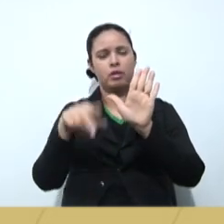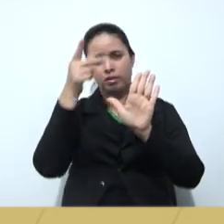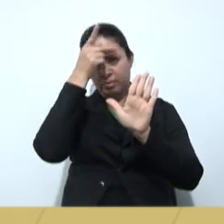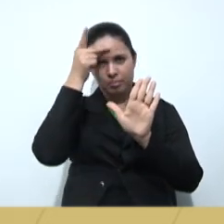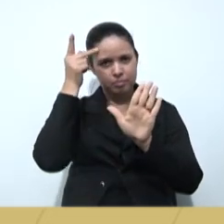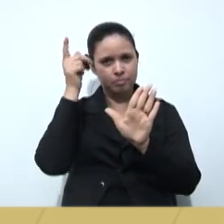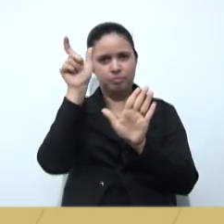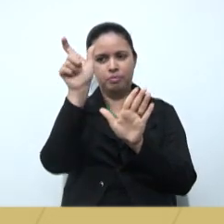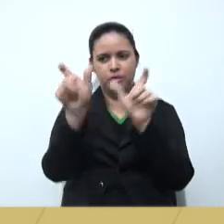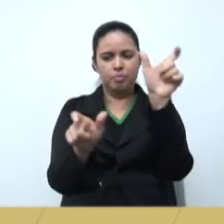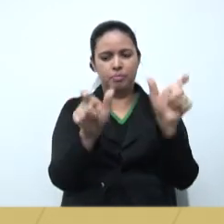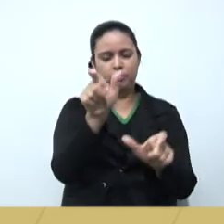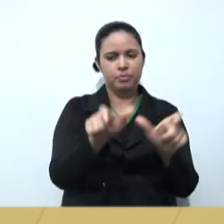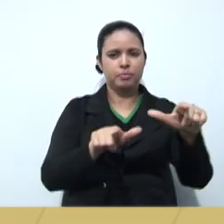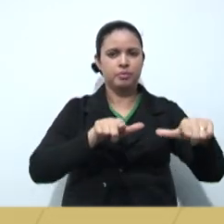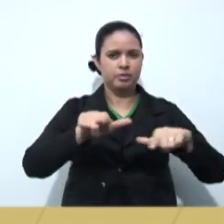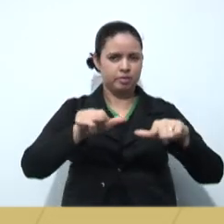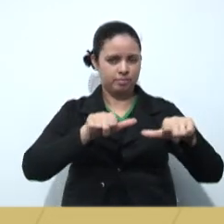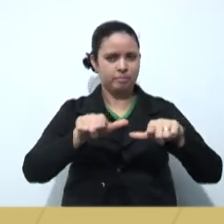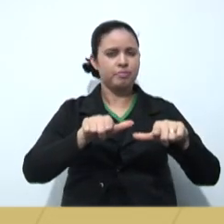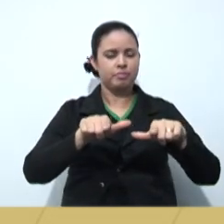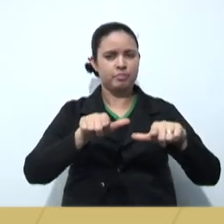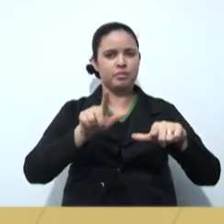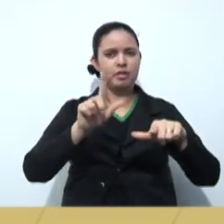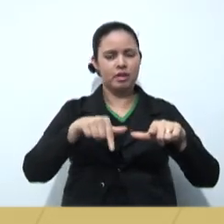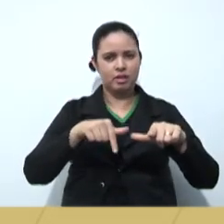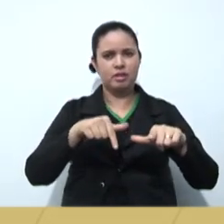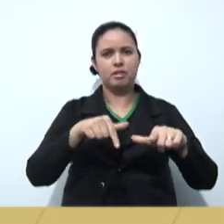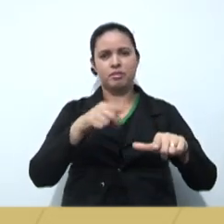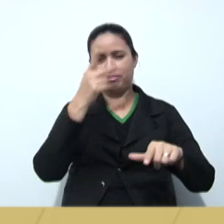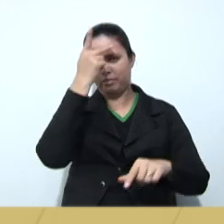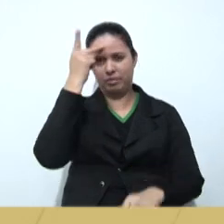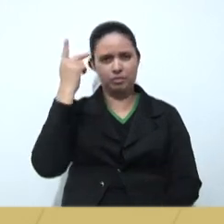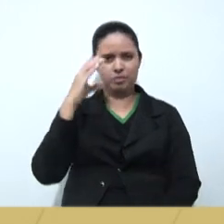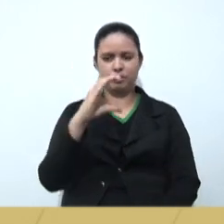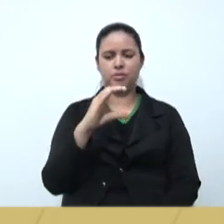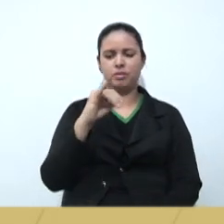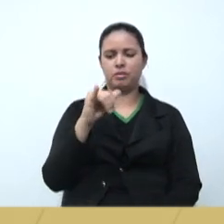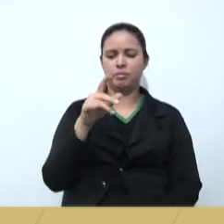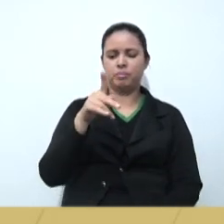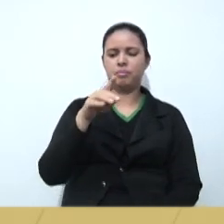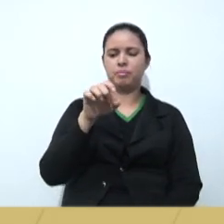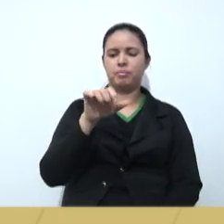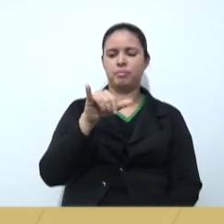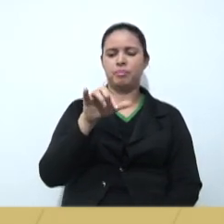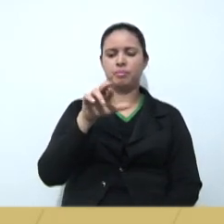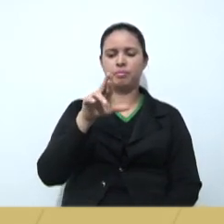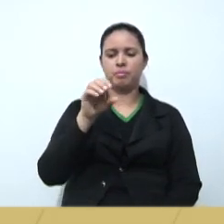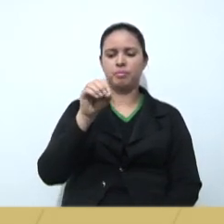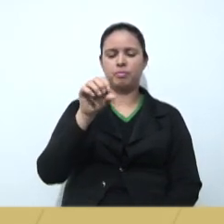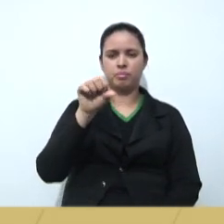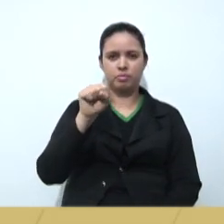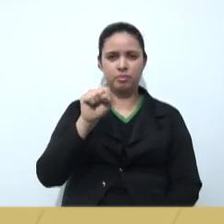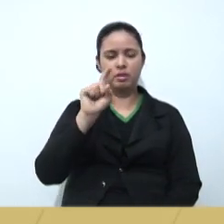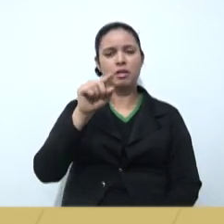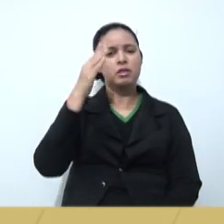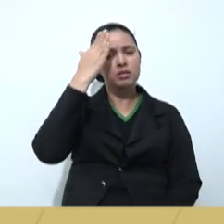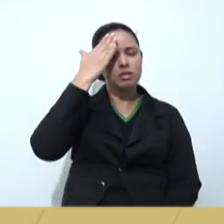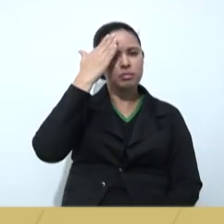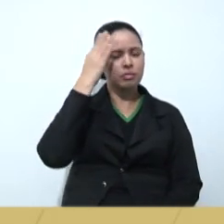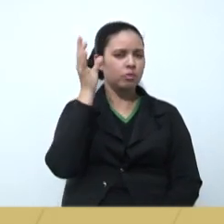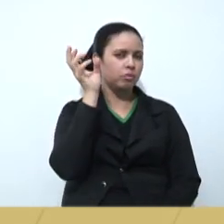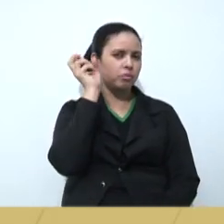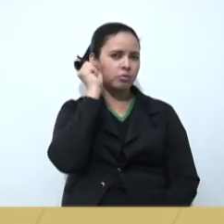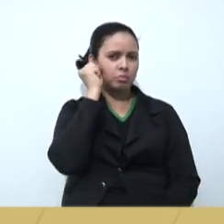trabalhadores que fazem parte dela, mais conhecidos como cipeiros. A maior atribuição do cipeiro é saber ouvir,